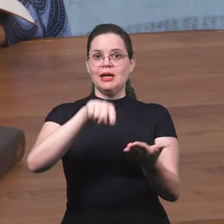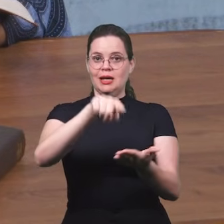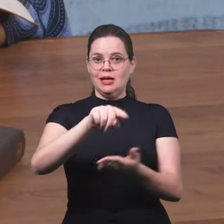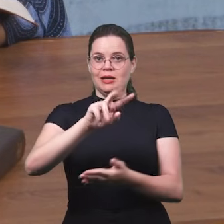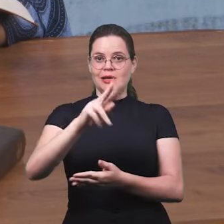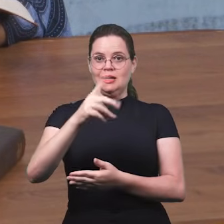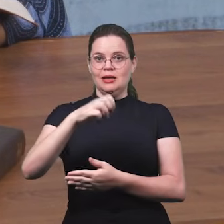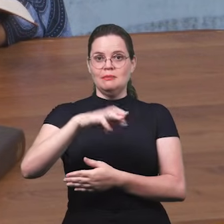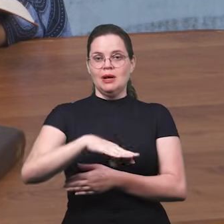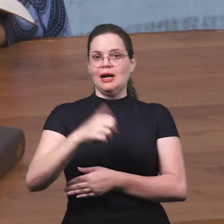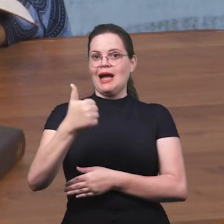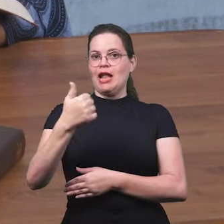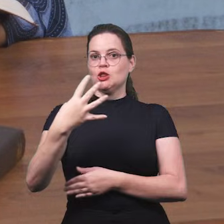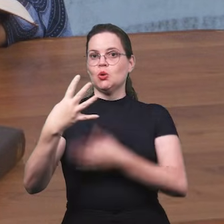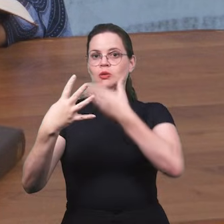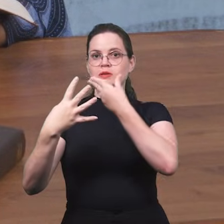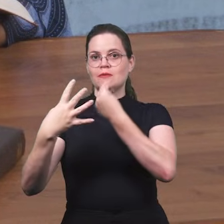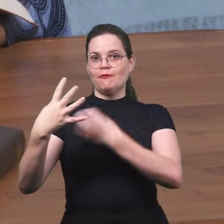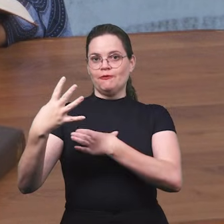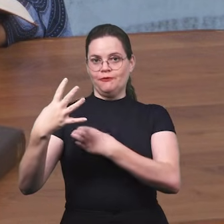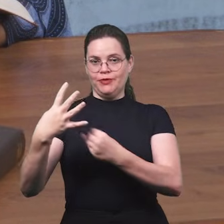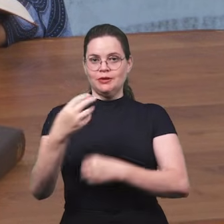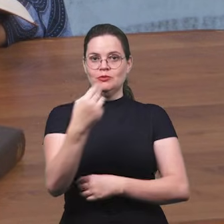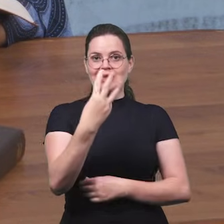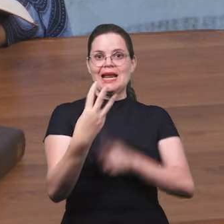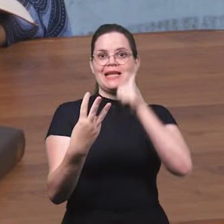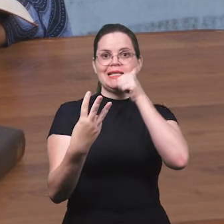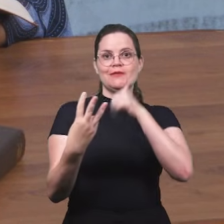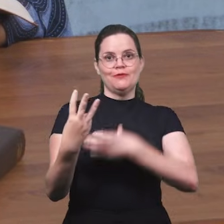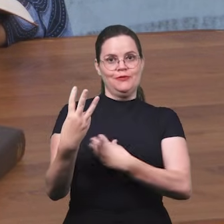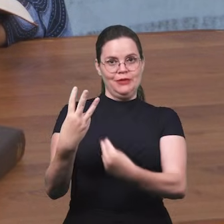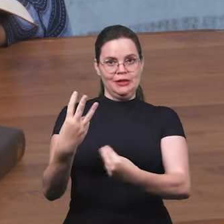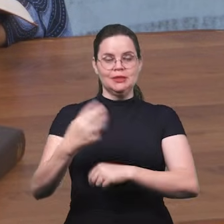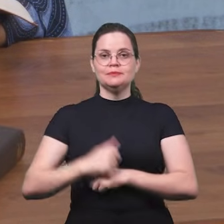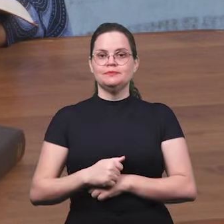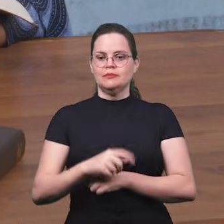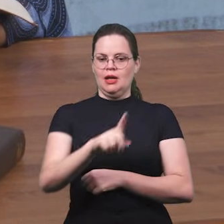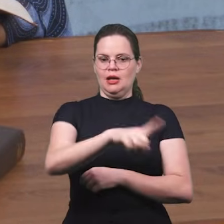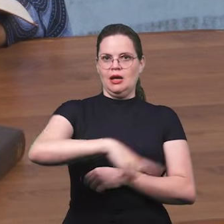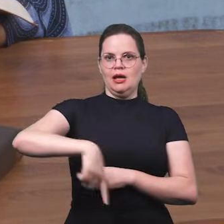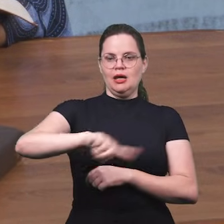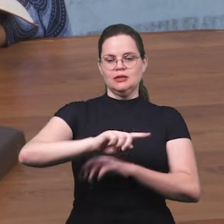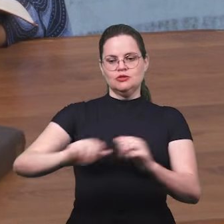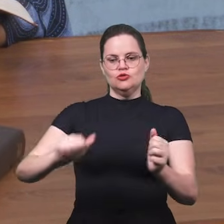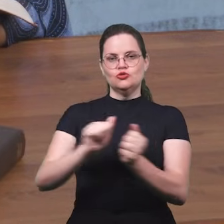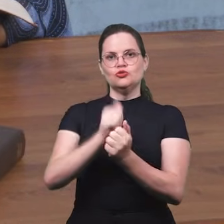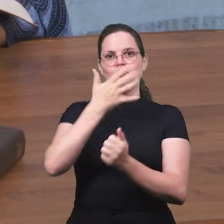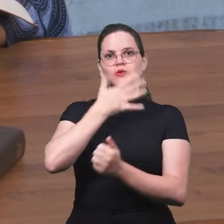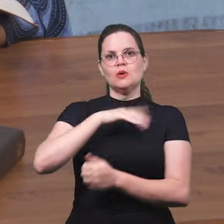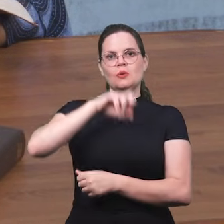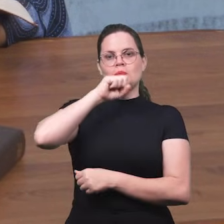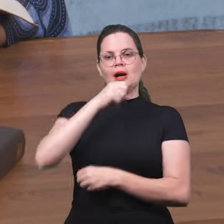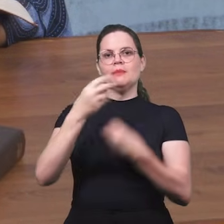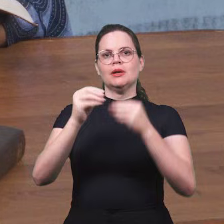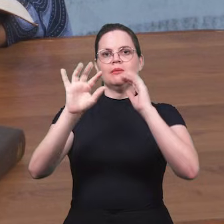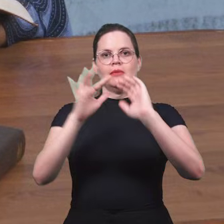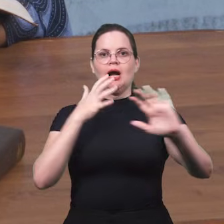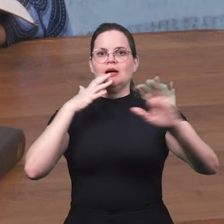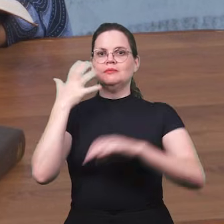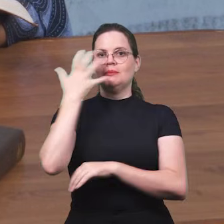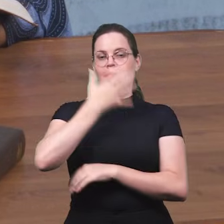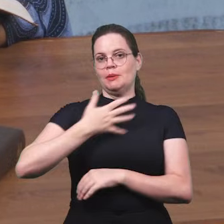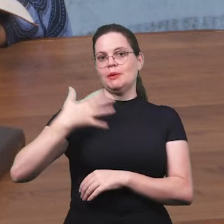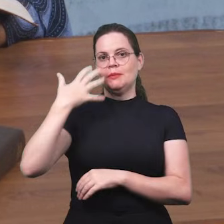e 3 filhas. Todos estes estavam ao lado de seu pai para o canto da casa do